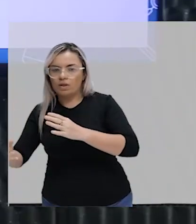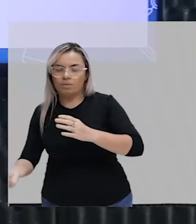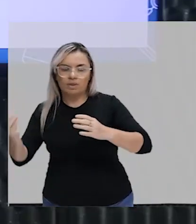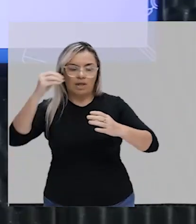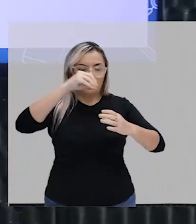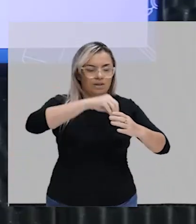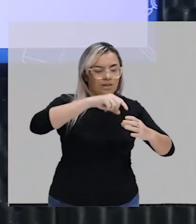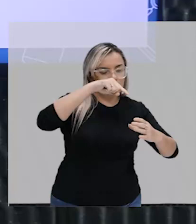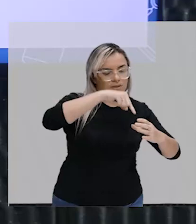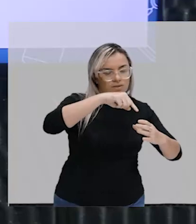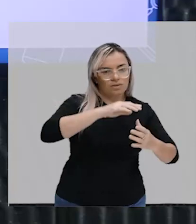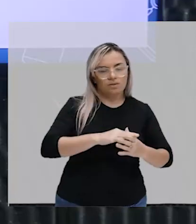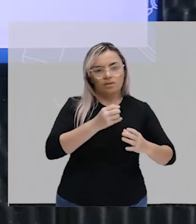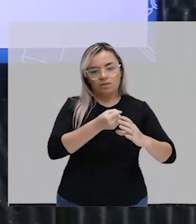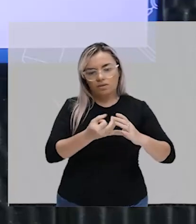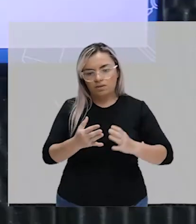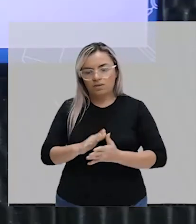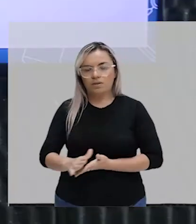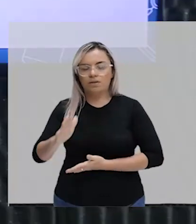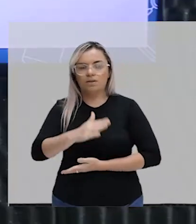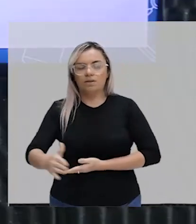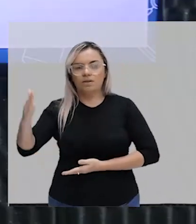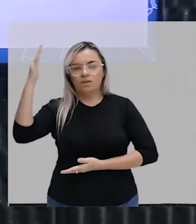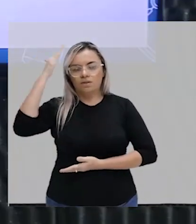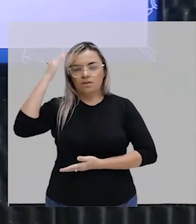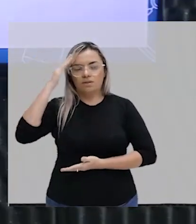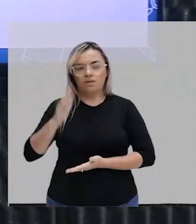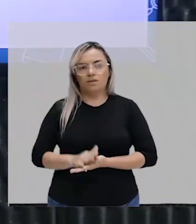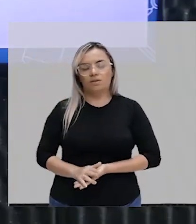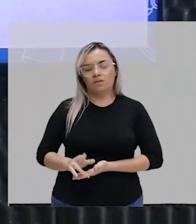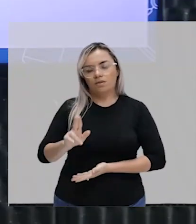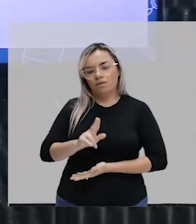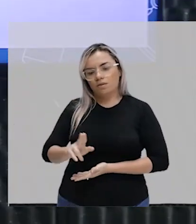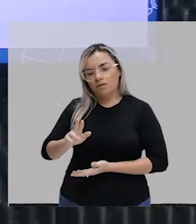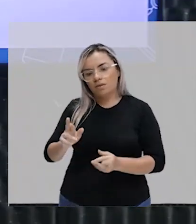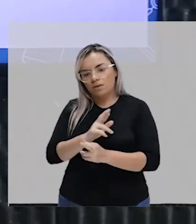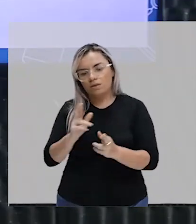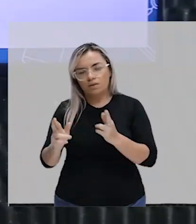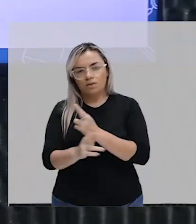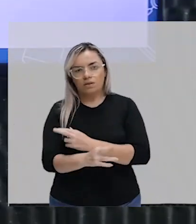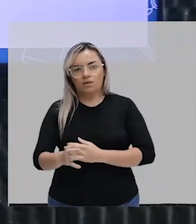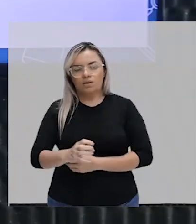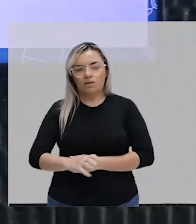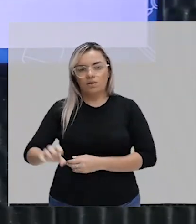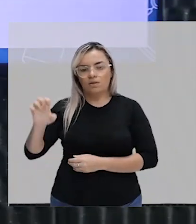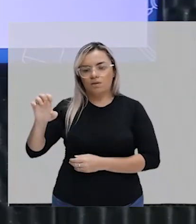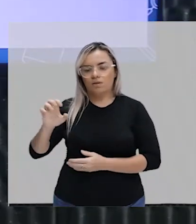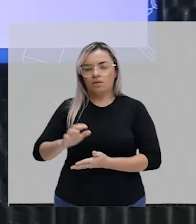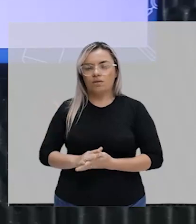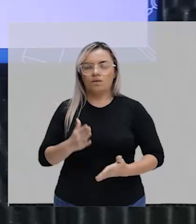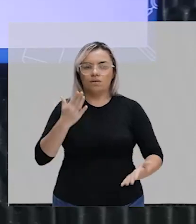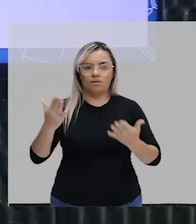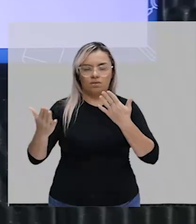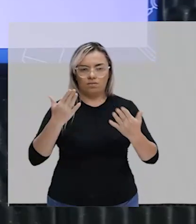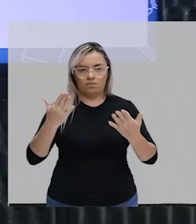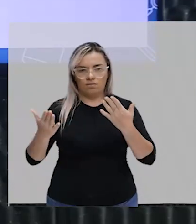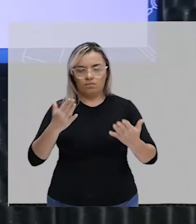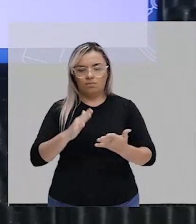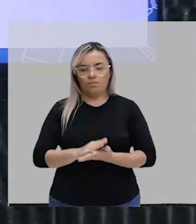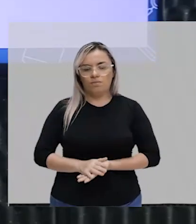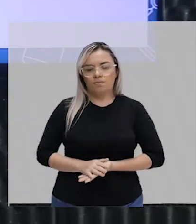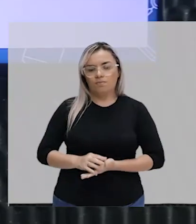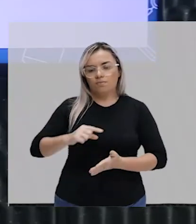que entender a relação de pertinência, tá bom? Então, aqui você vai estar comparando elemento com conjunto, tá